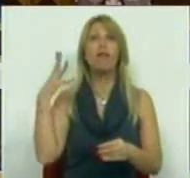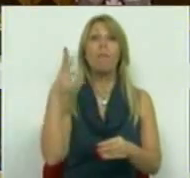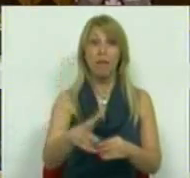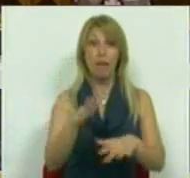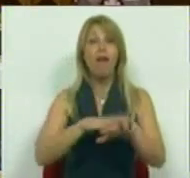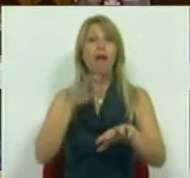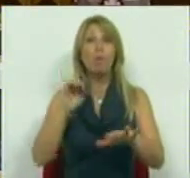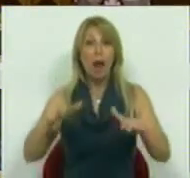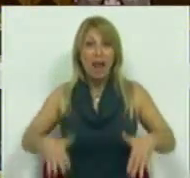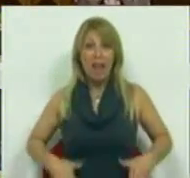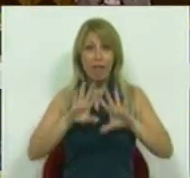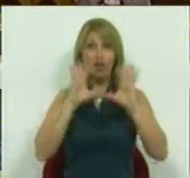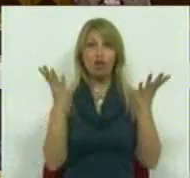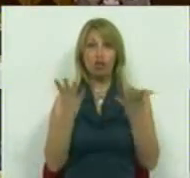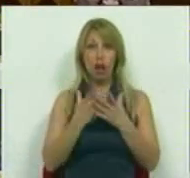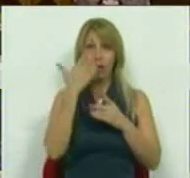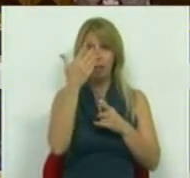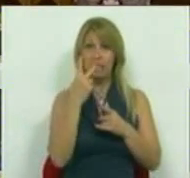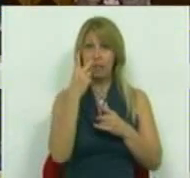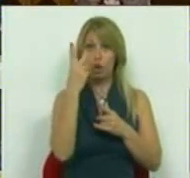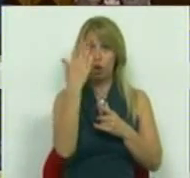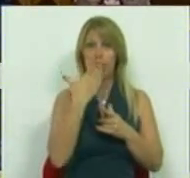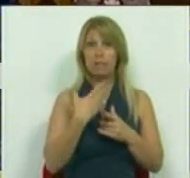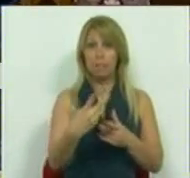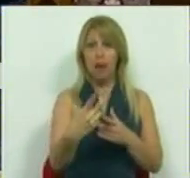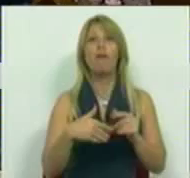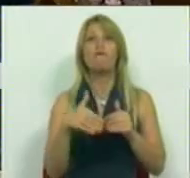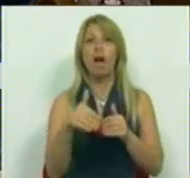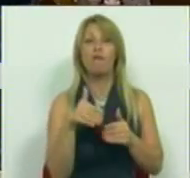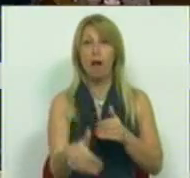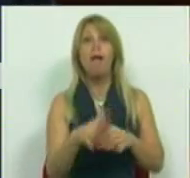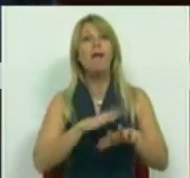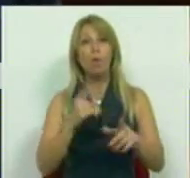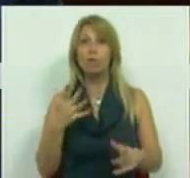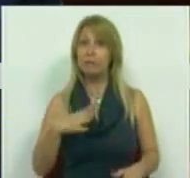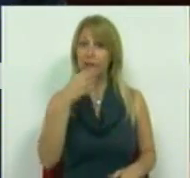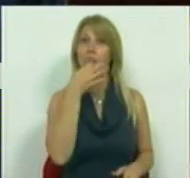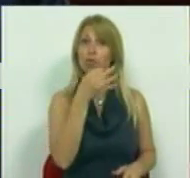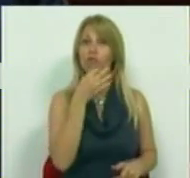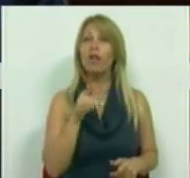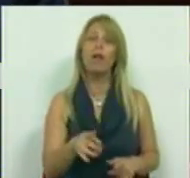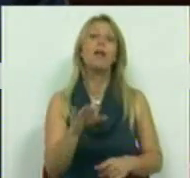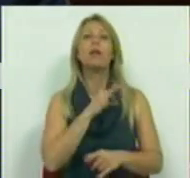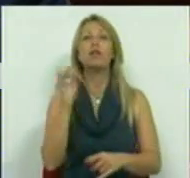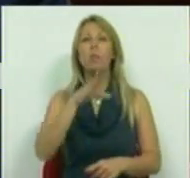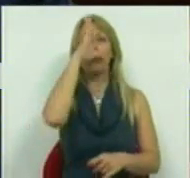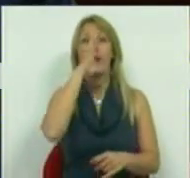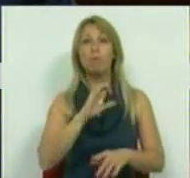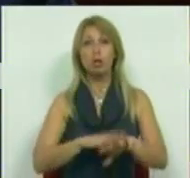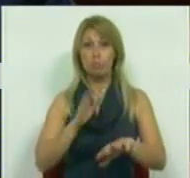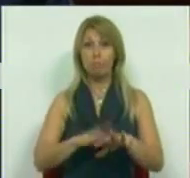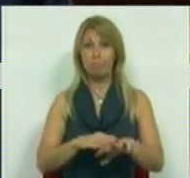greve geral daqui a 2 semanas, e é sobre isso que temos que nos pronunciar. E, Sr. Primeiro-Ministro, apesar da sua